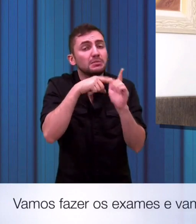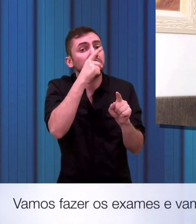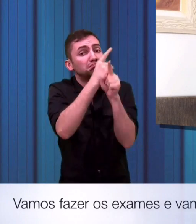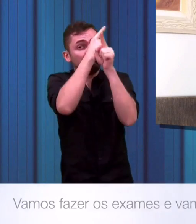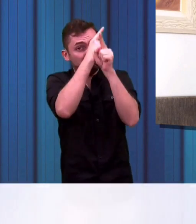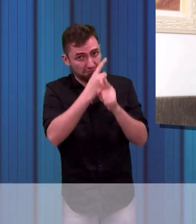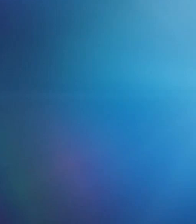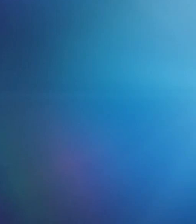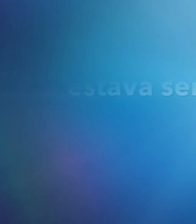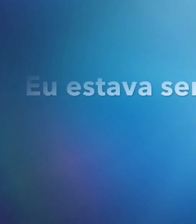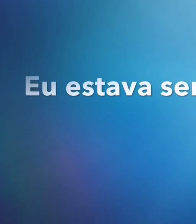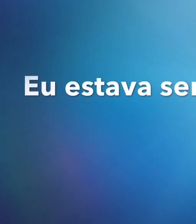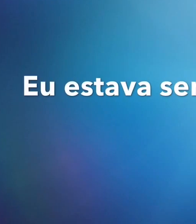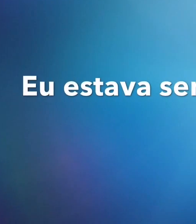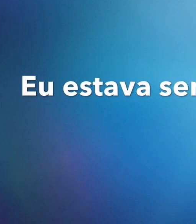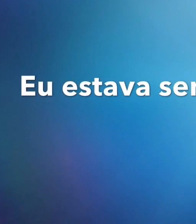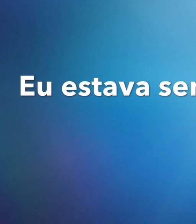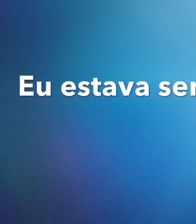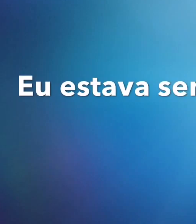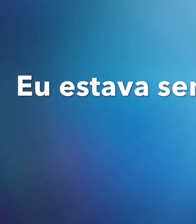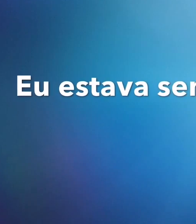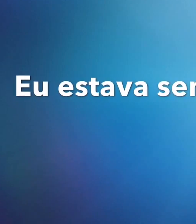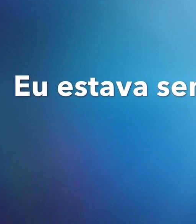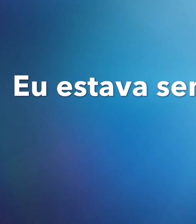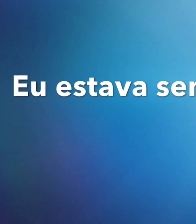que está acontecendo lá dentro.